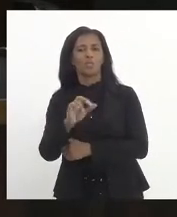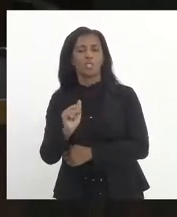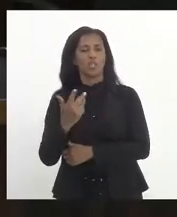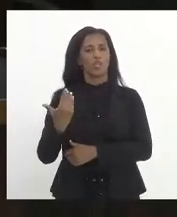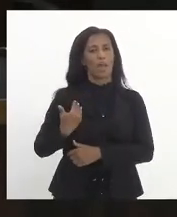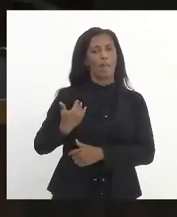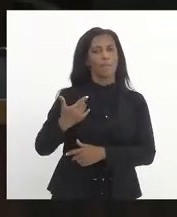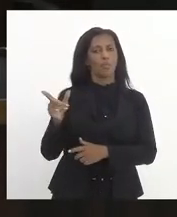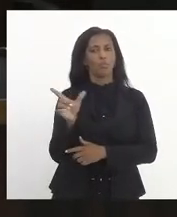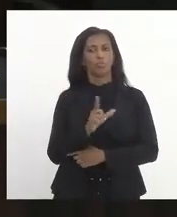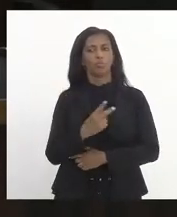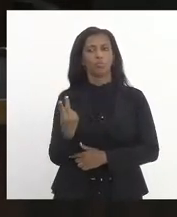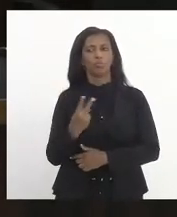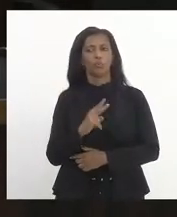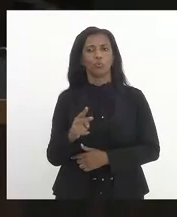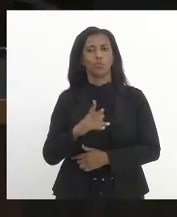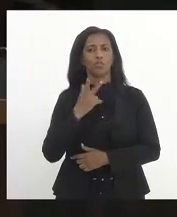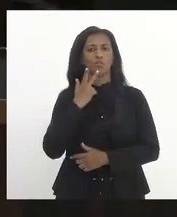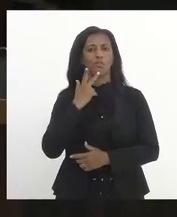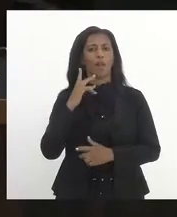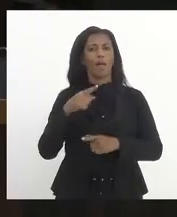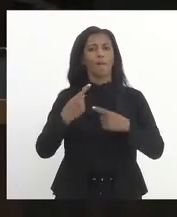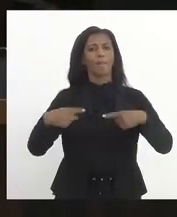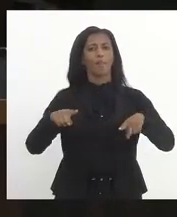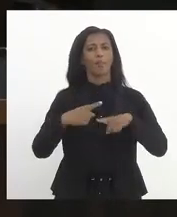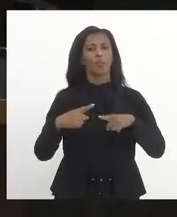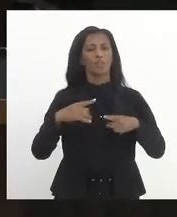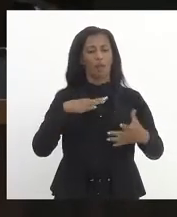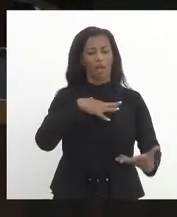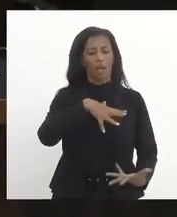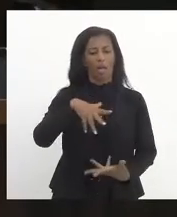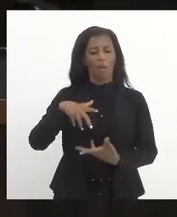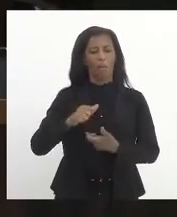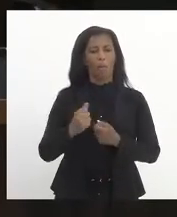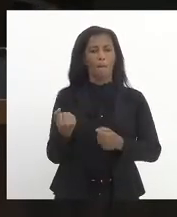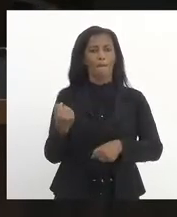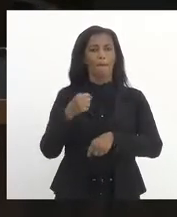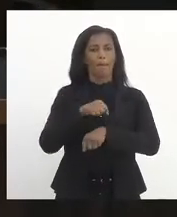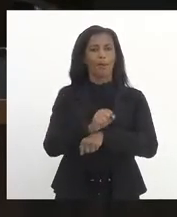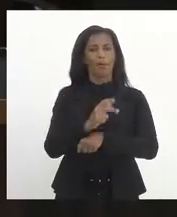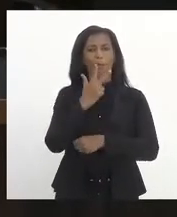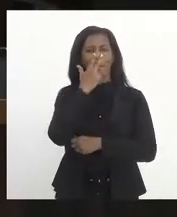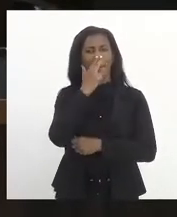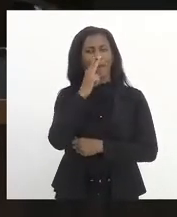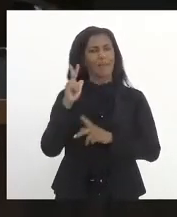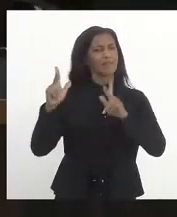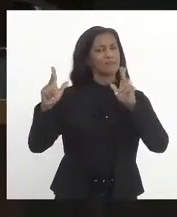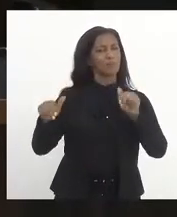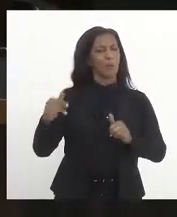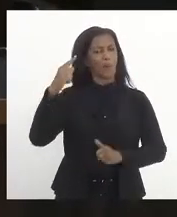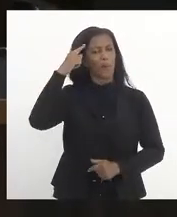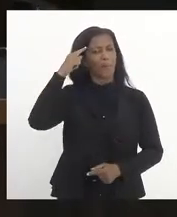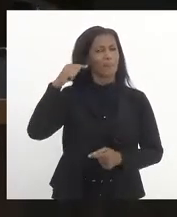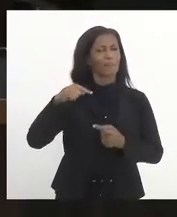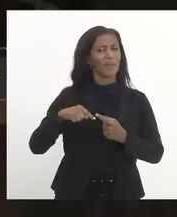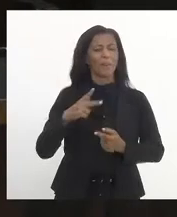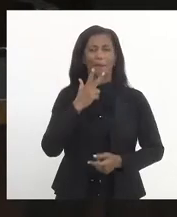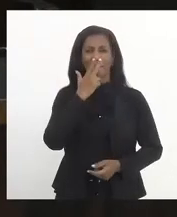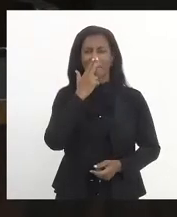Terra parou, parece até que eles fizeram uma premonição, deputado Luiz Paulo.